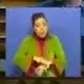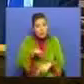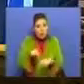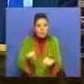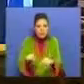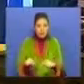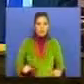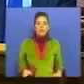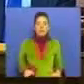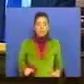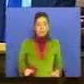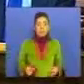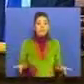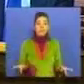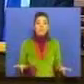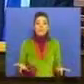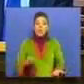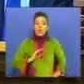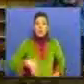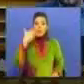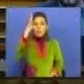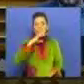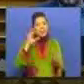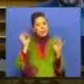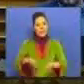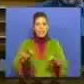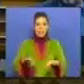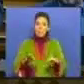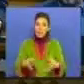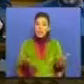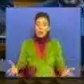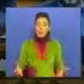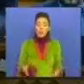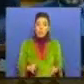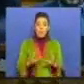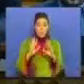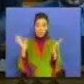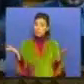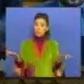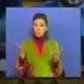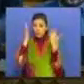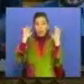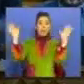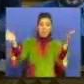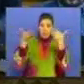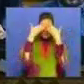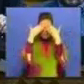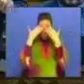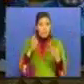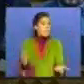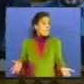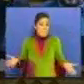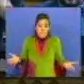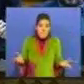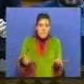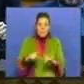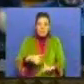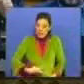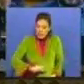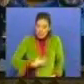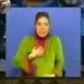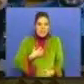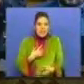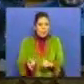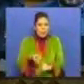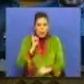deles. E por isso, Sr. Primeiro-Ministro, termino, porque o fechamento democrático de que é sintoma